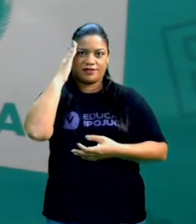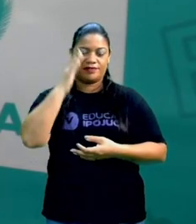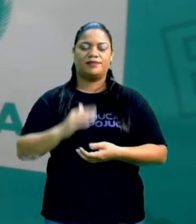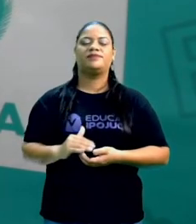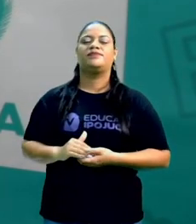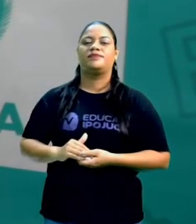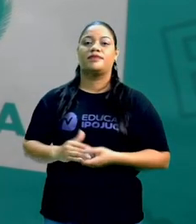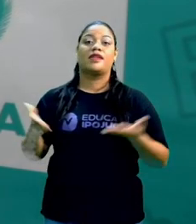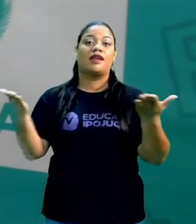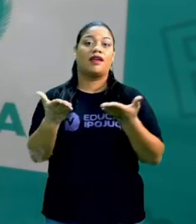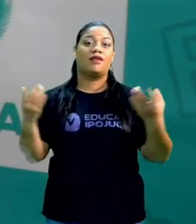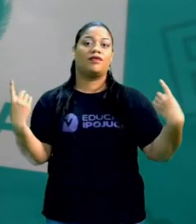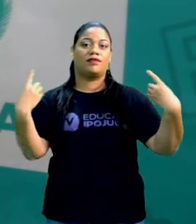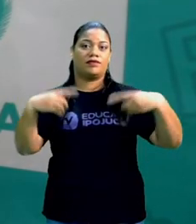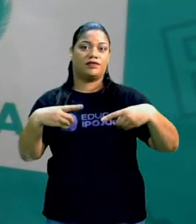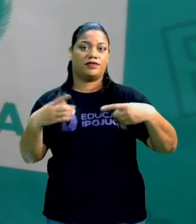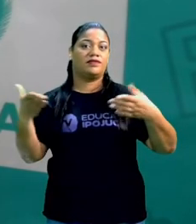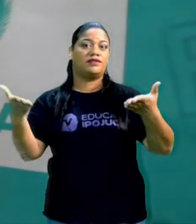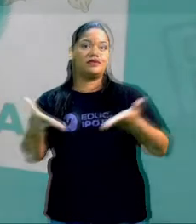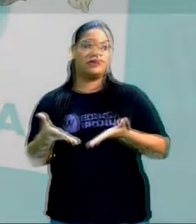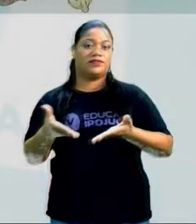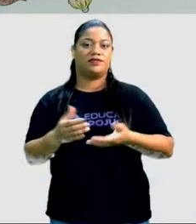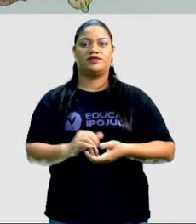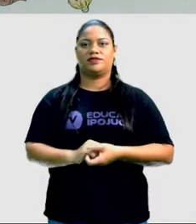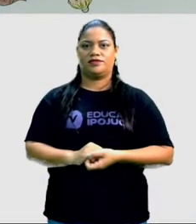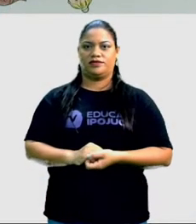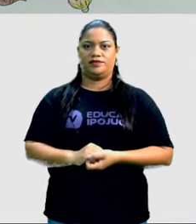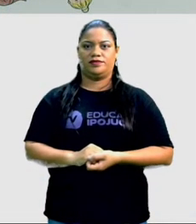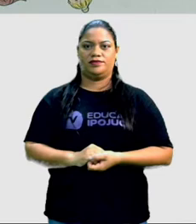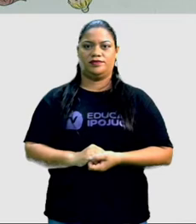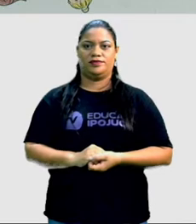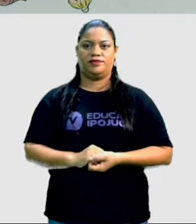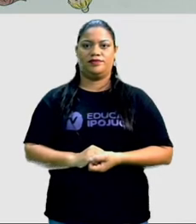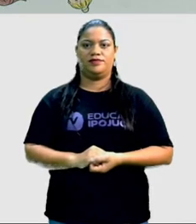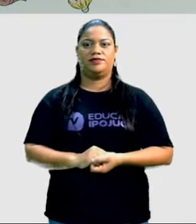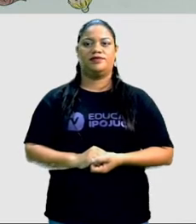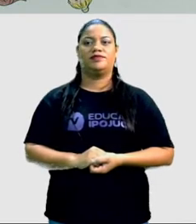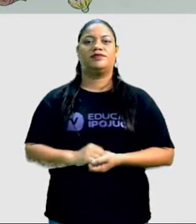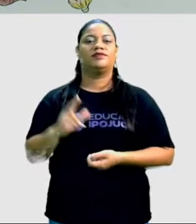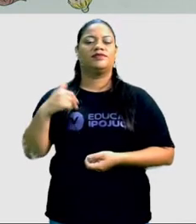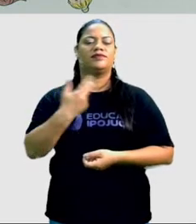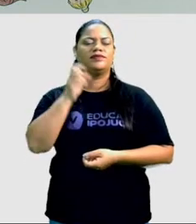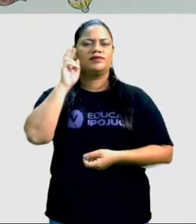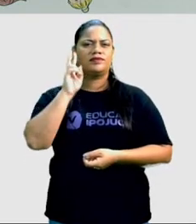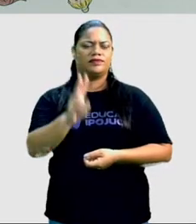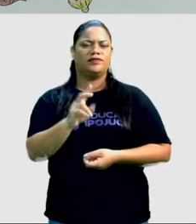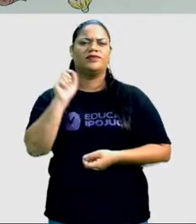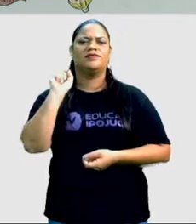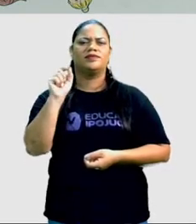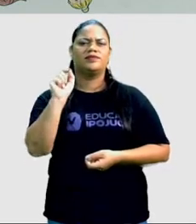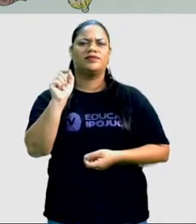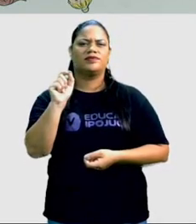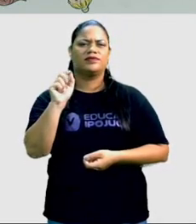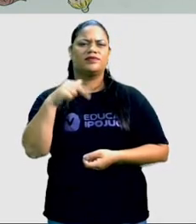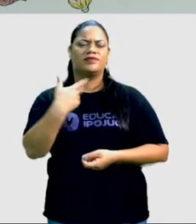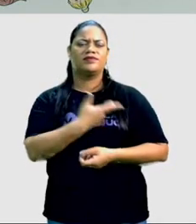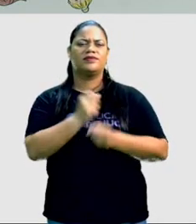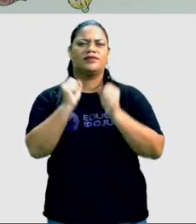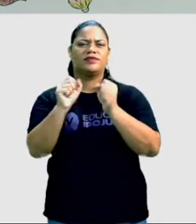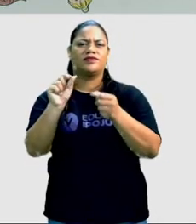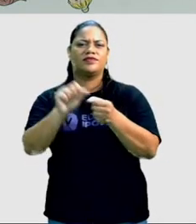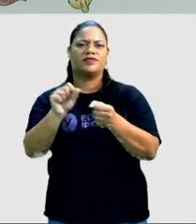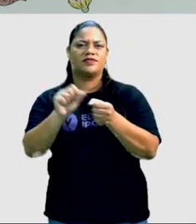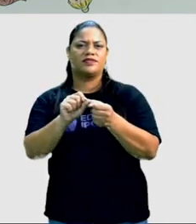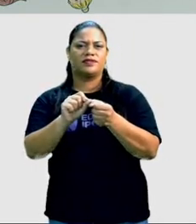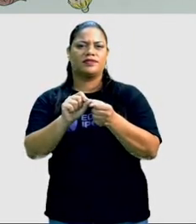isso? Vamos para o nosso desafio de hoje. No nosso desafio de hoje, a gente vai ver o que é que a gente poderia